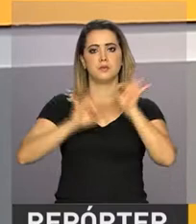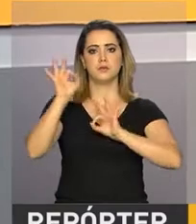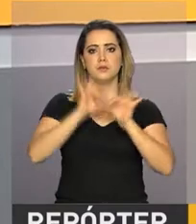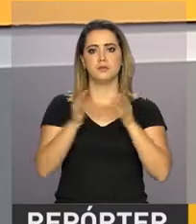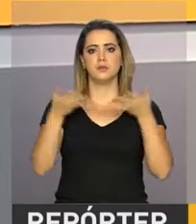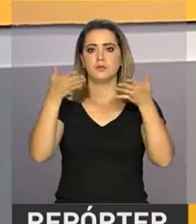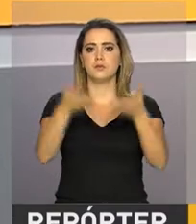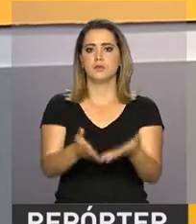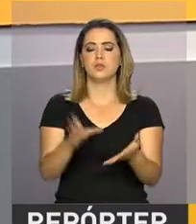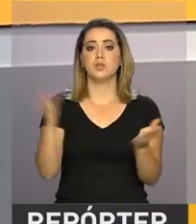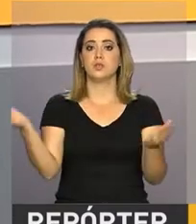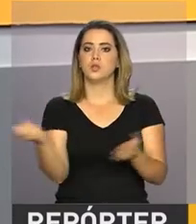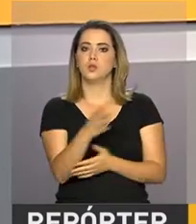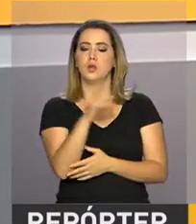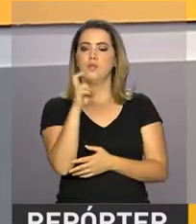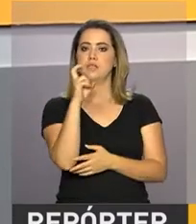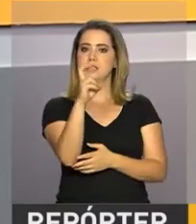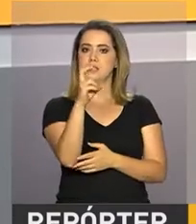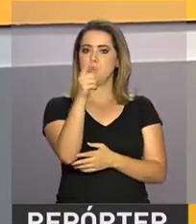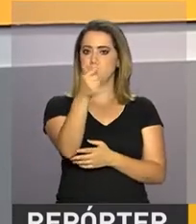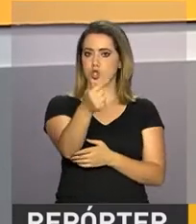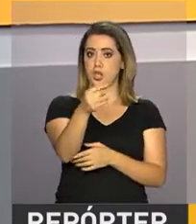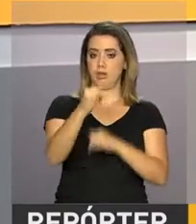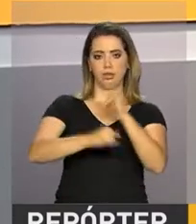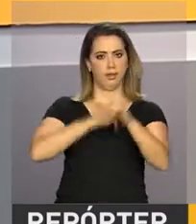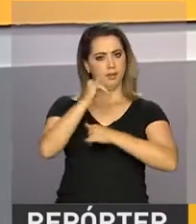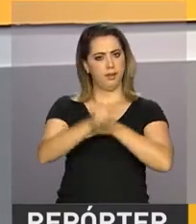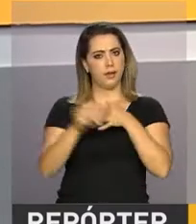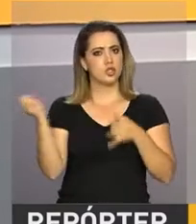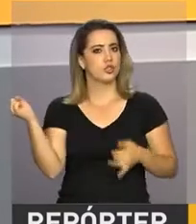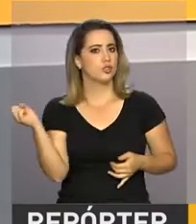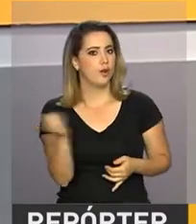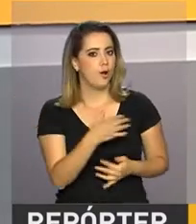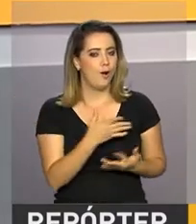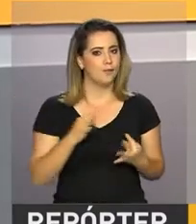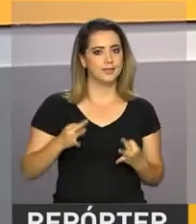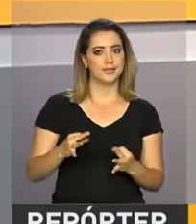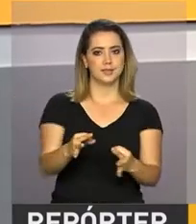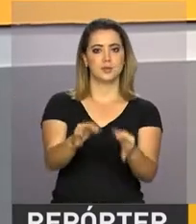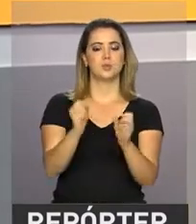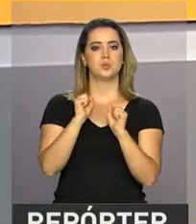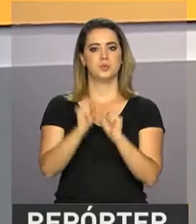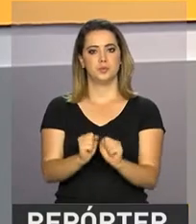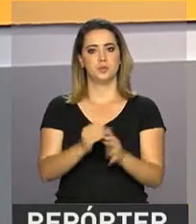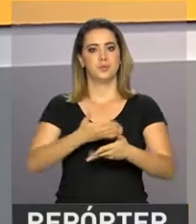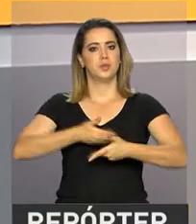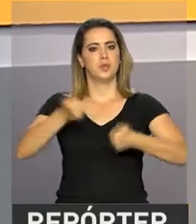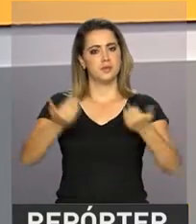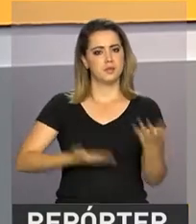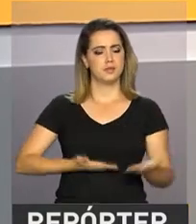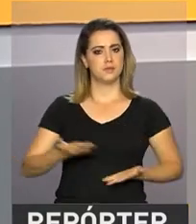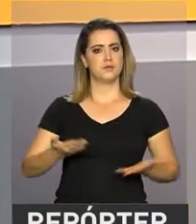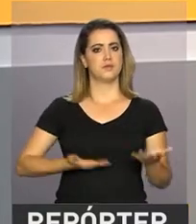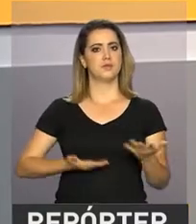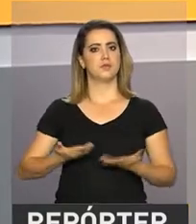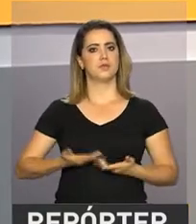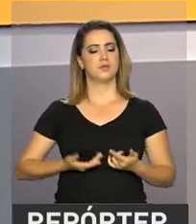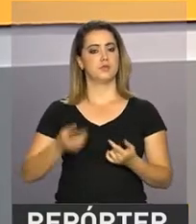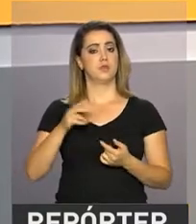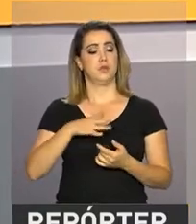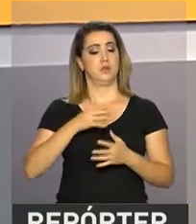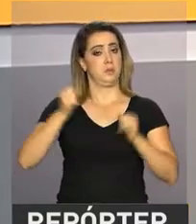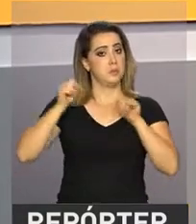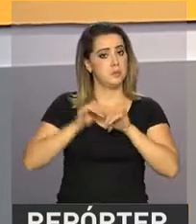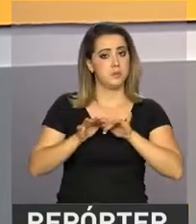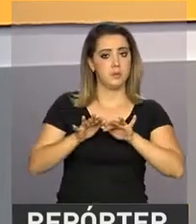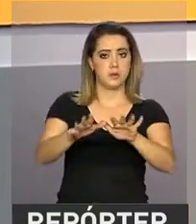para entrar na era da internet 5G, mas moderna tecnologia vai permitir um melhor serviço de banda